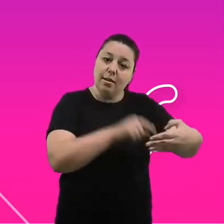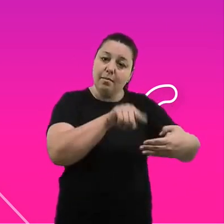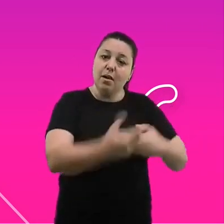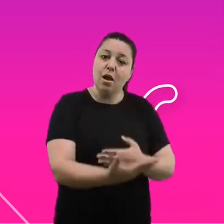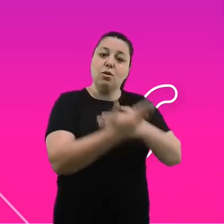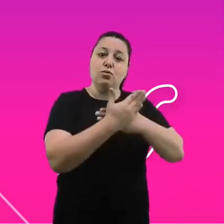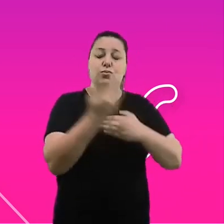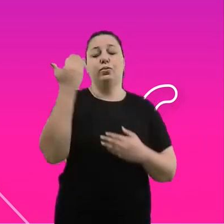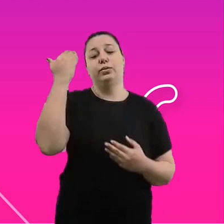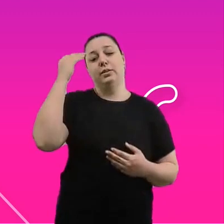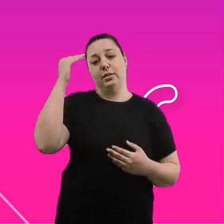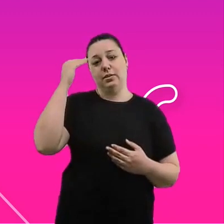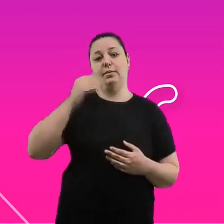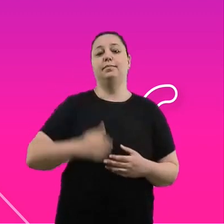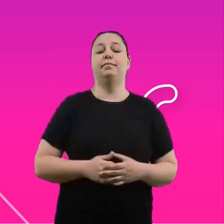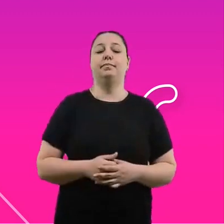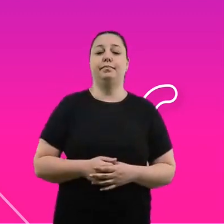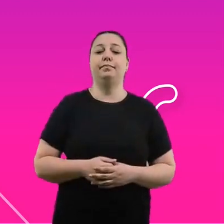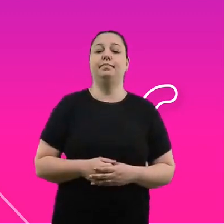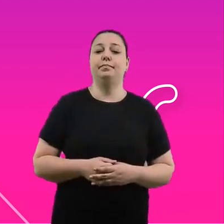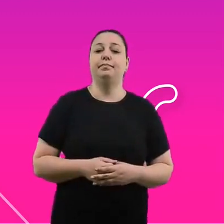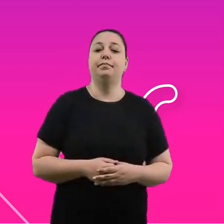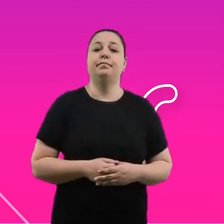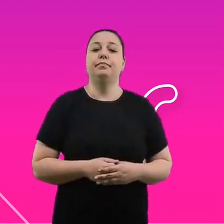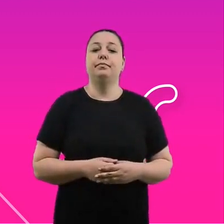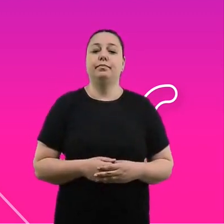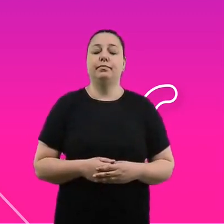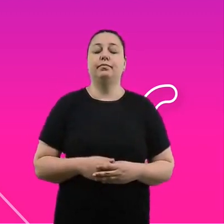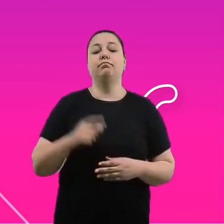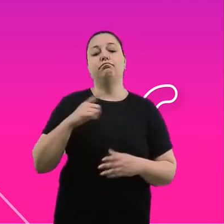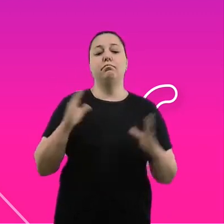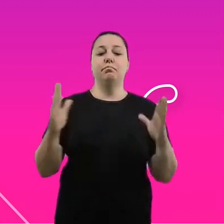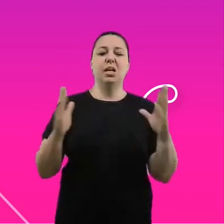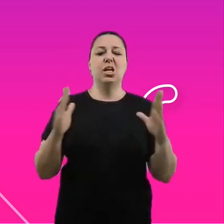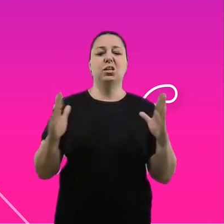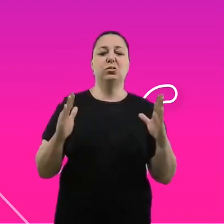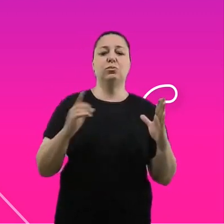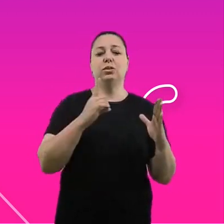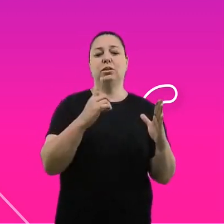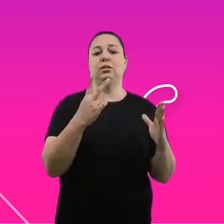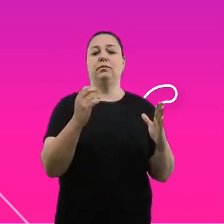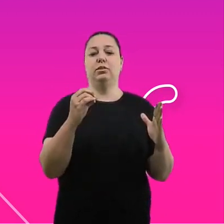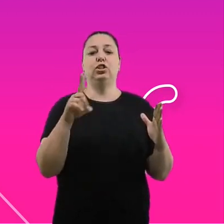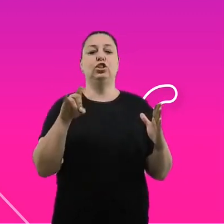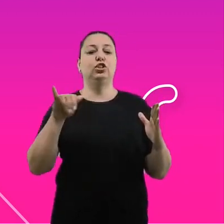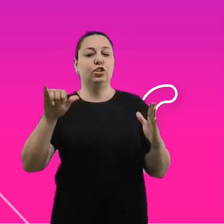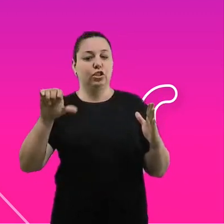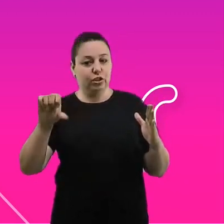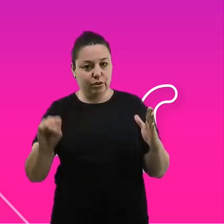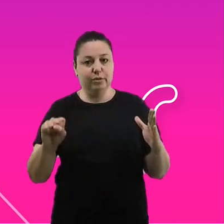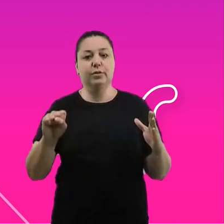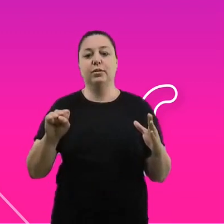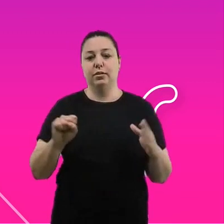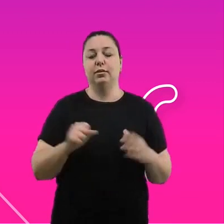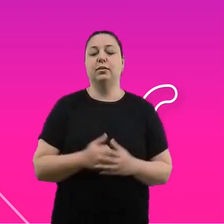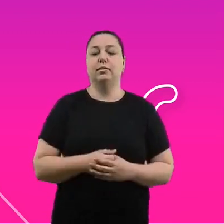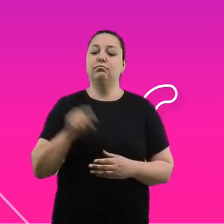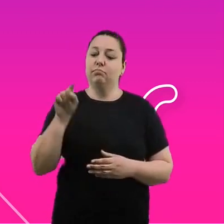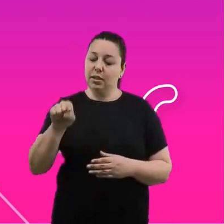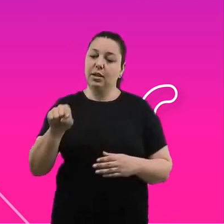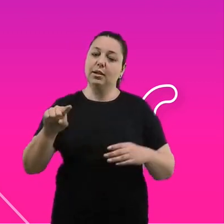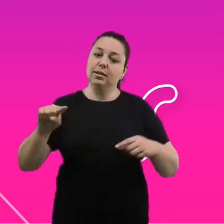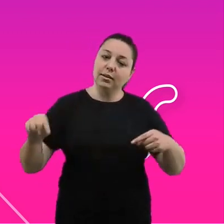definida a situação daquela criança no prazo de 120 dias, de acordo com os prazos fixados no Estatuto da Criança e do